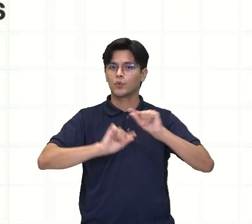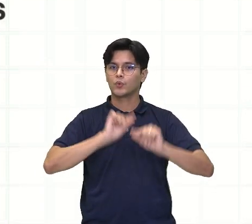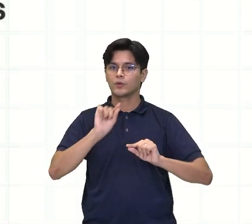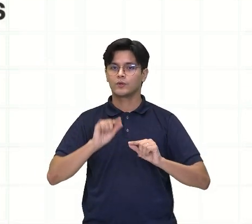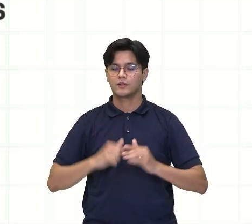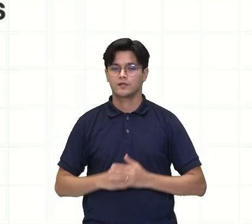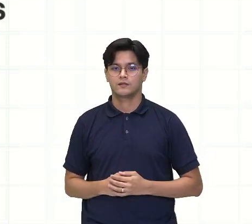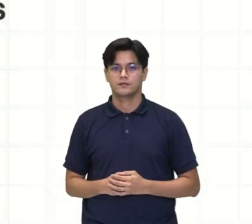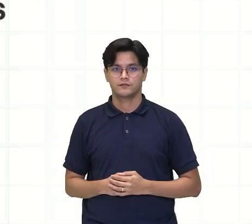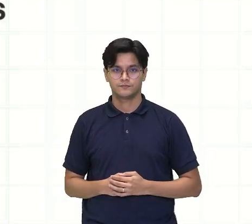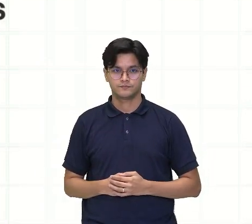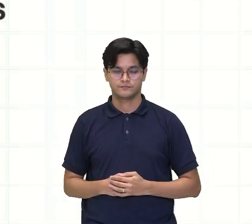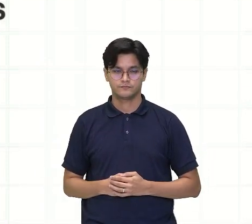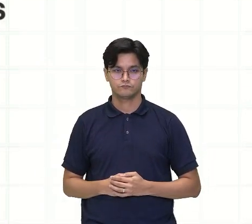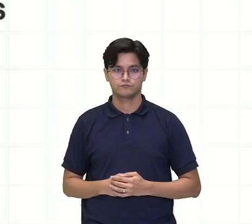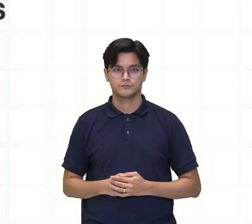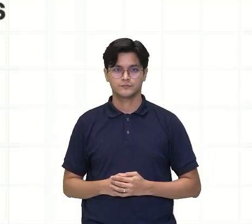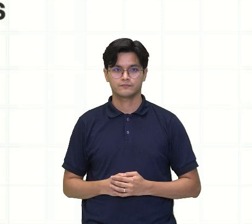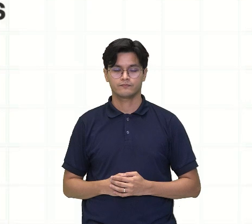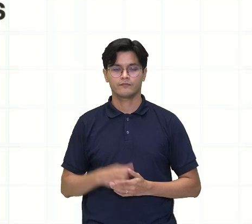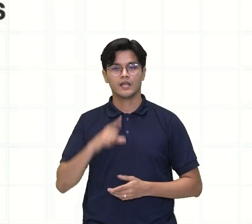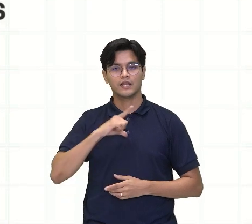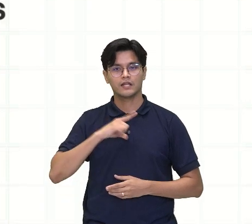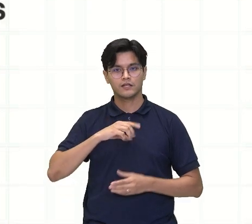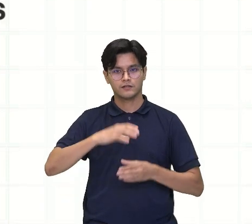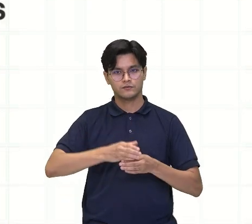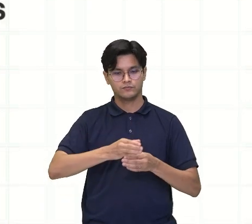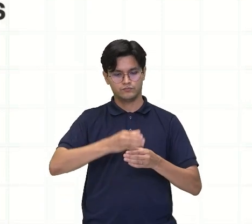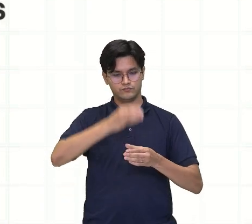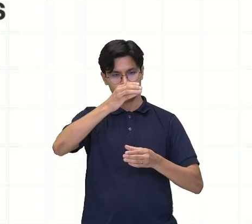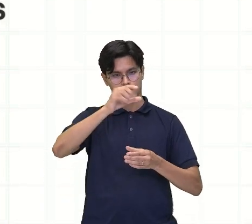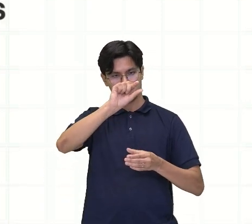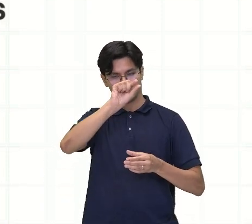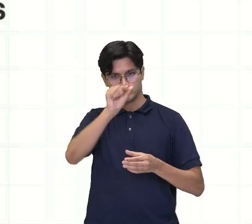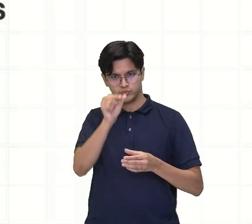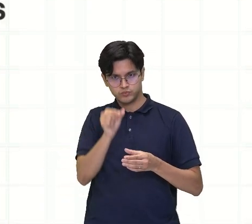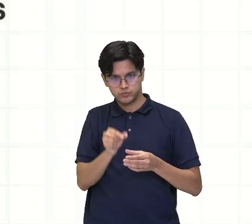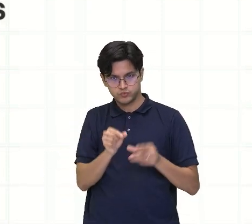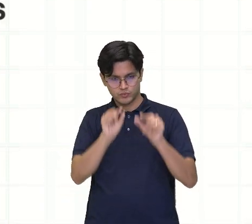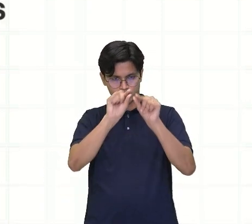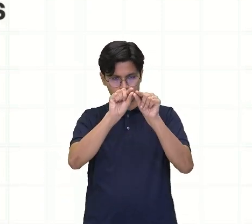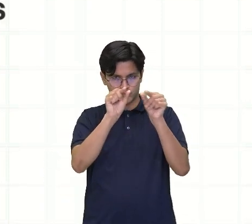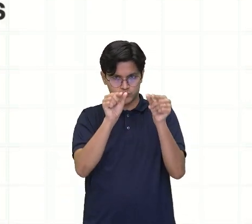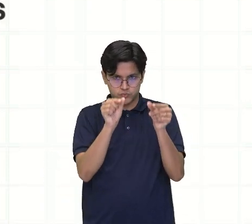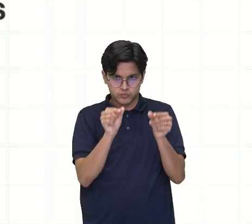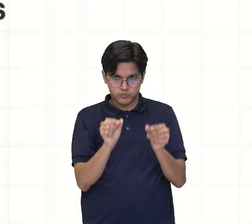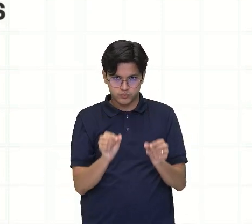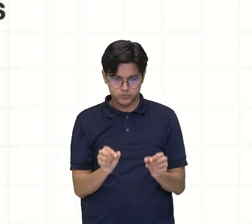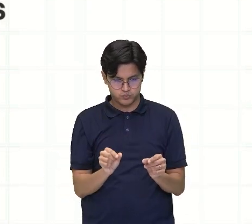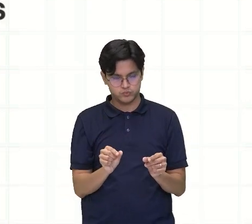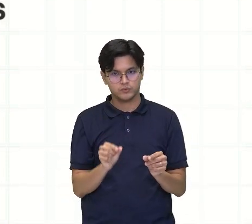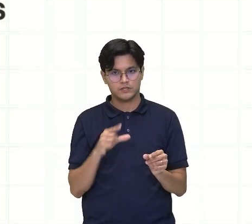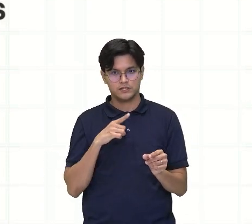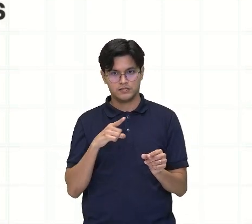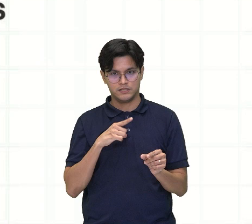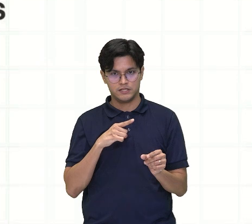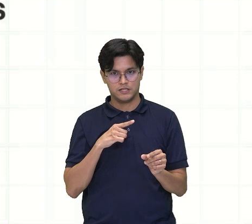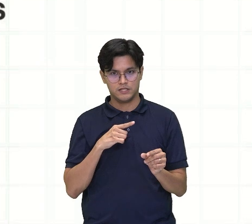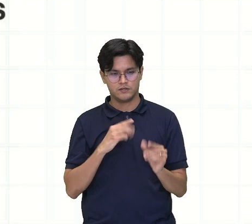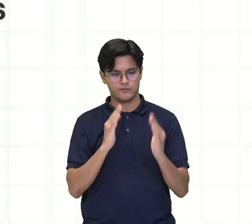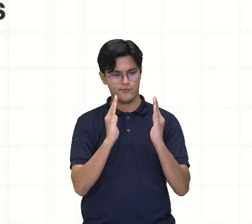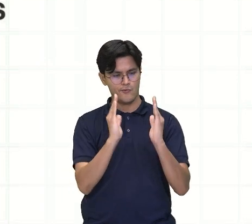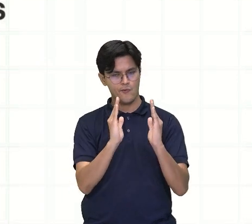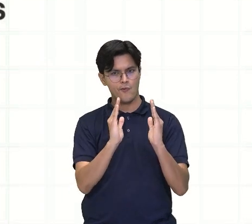quê? Essa parede espelhada, certo? Um espelho que